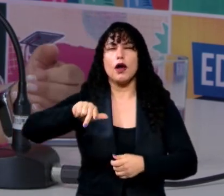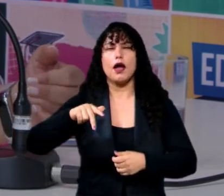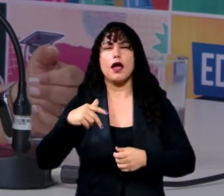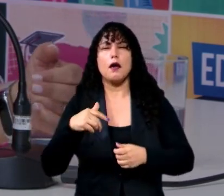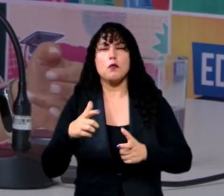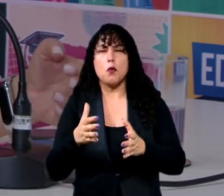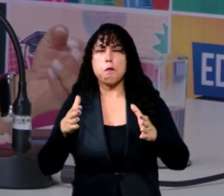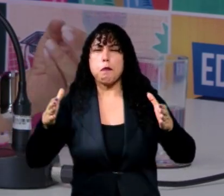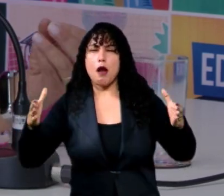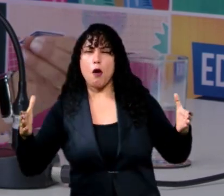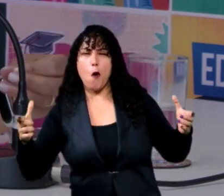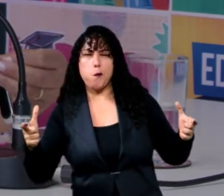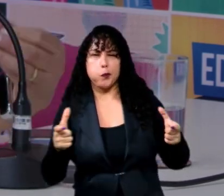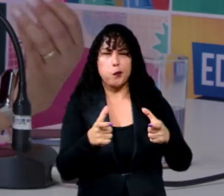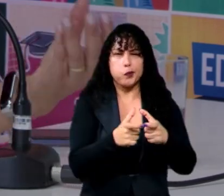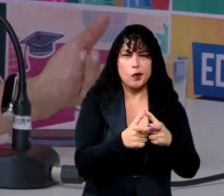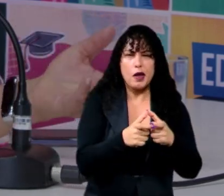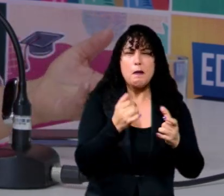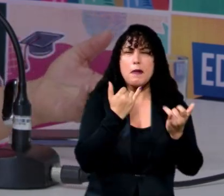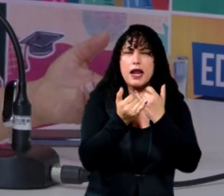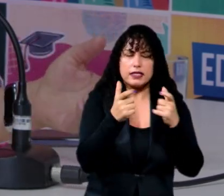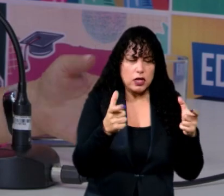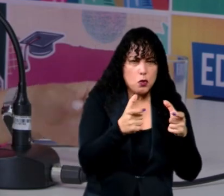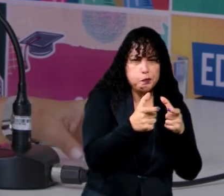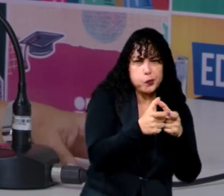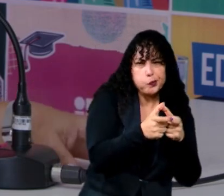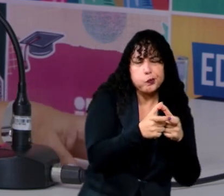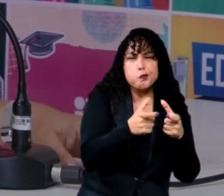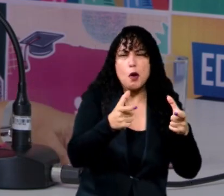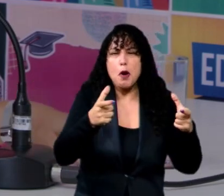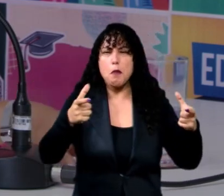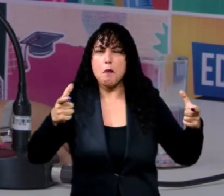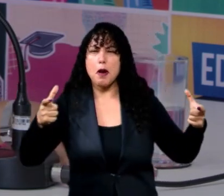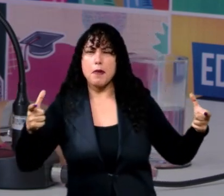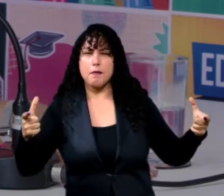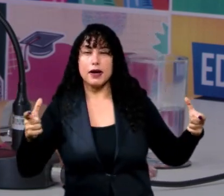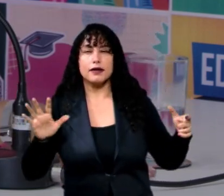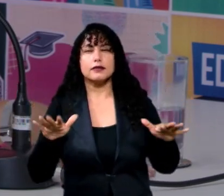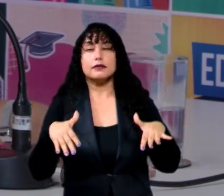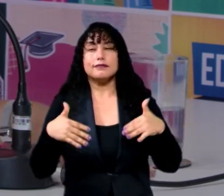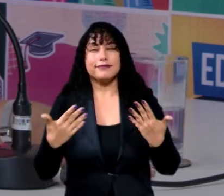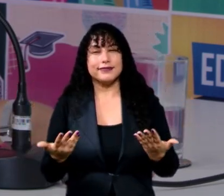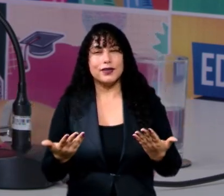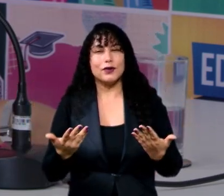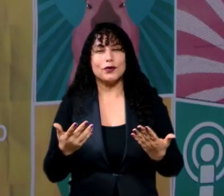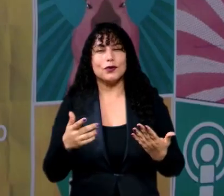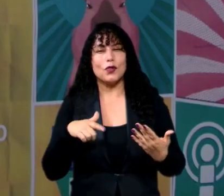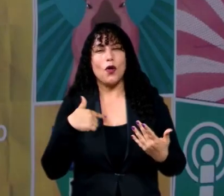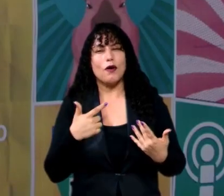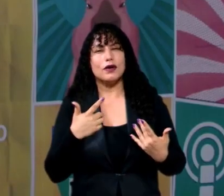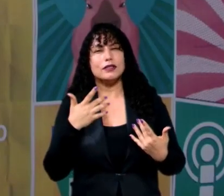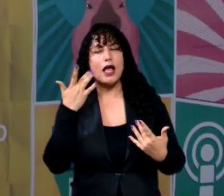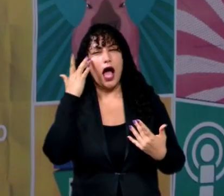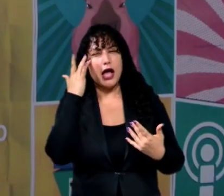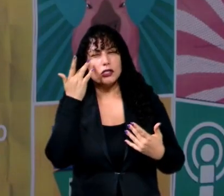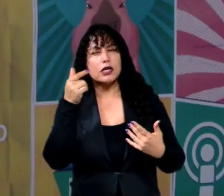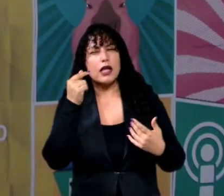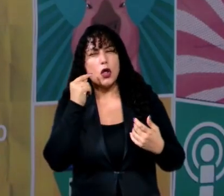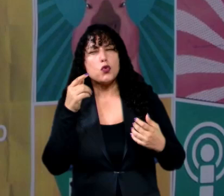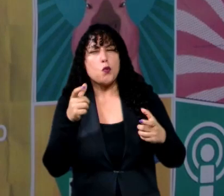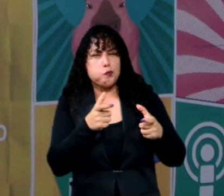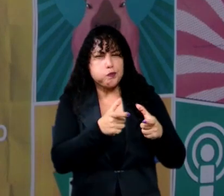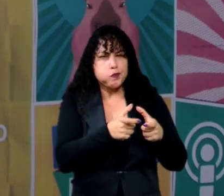micro, né, parece que uhum. é do micro para o macro. Então, nós apostamos que é do micro para o